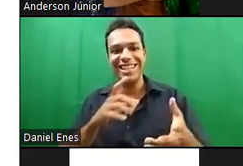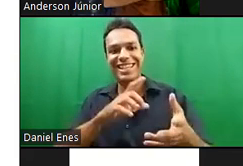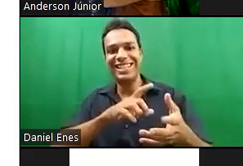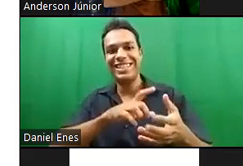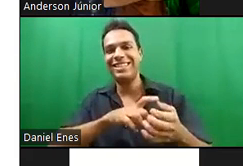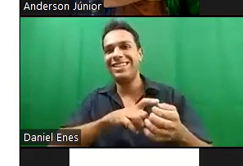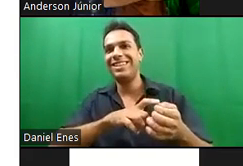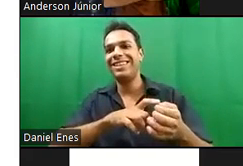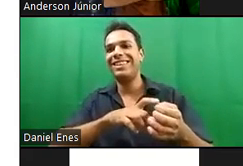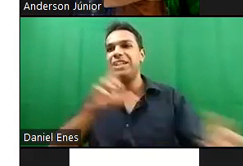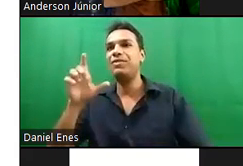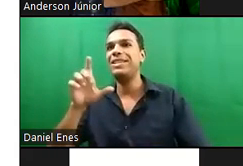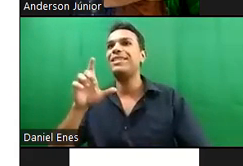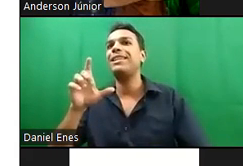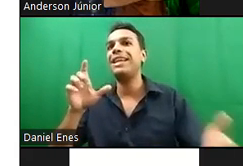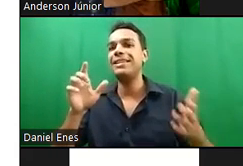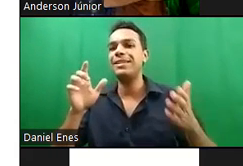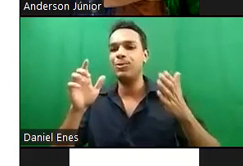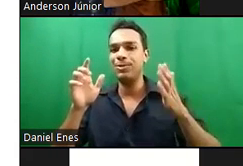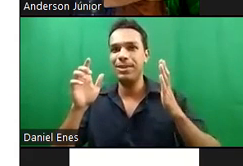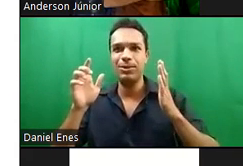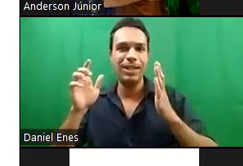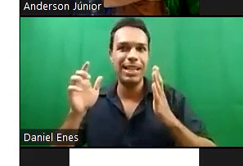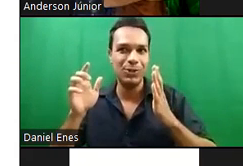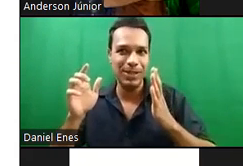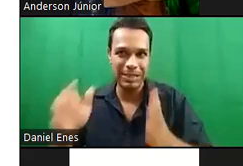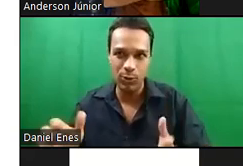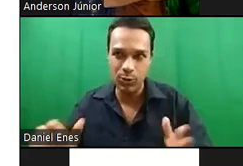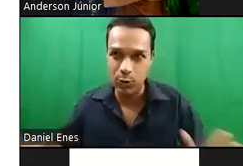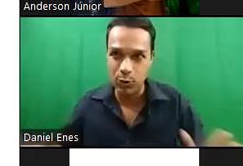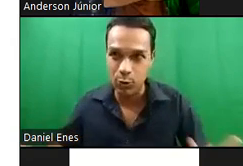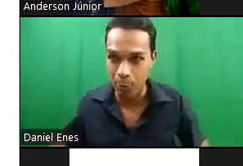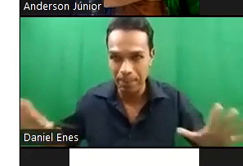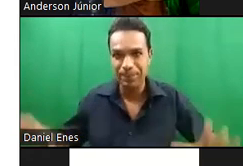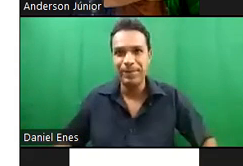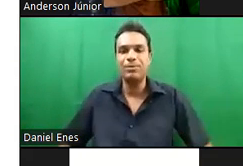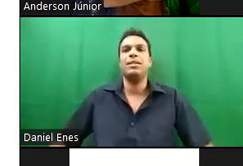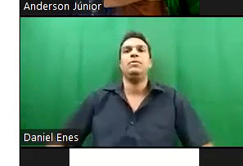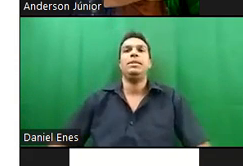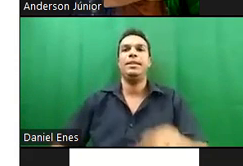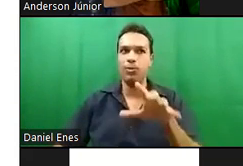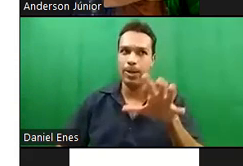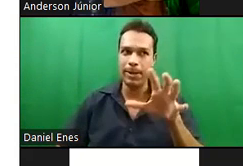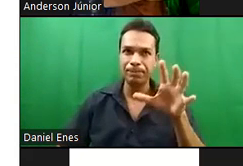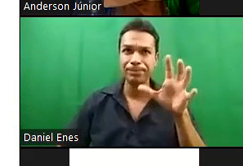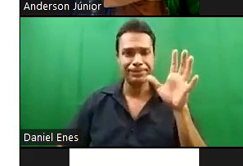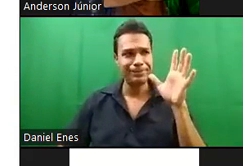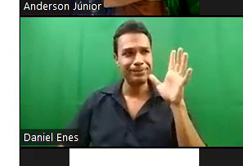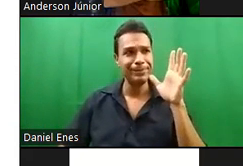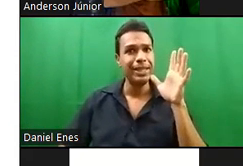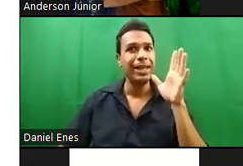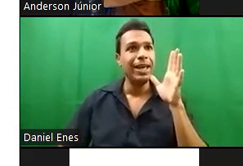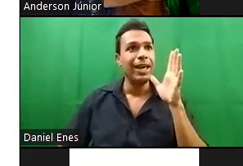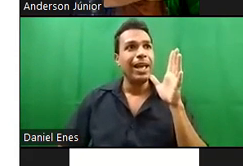vocês têm que se desvencilhar desse conceito relacionado ao som. E vocês vão entender agora.